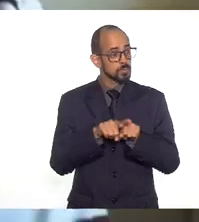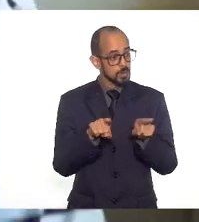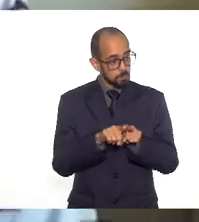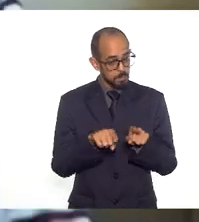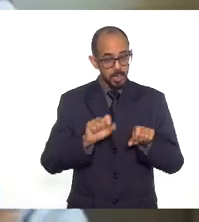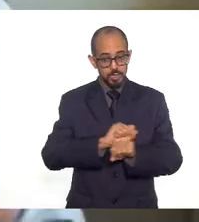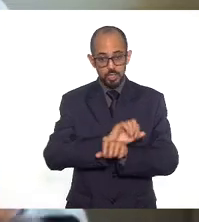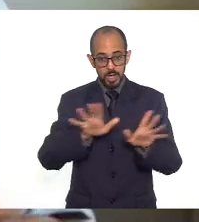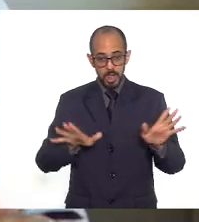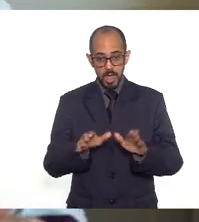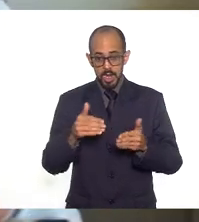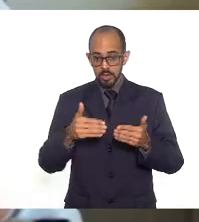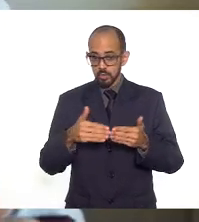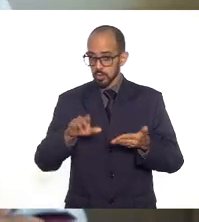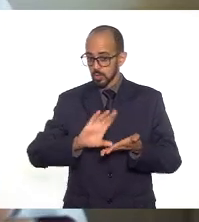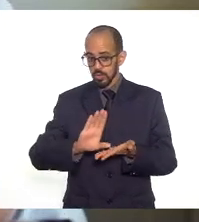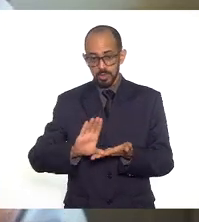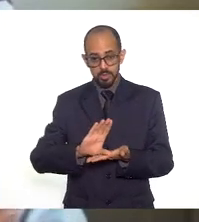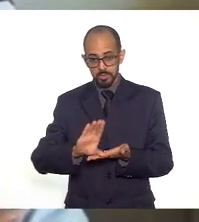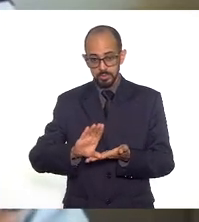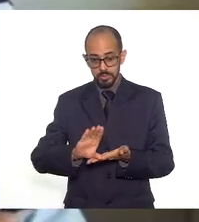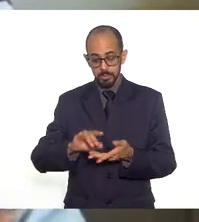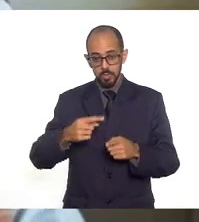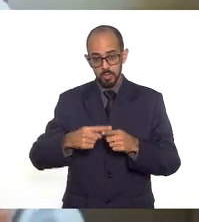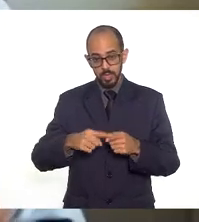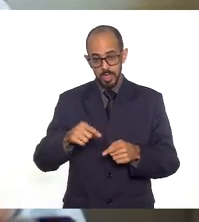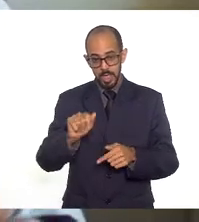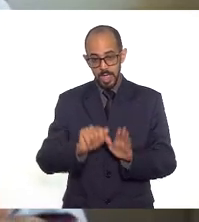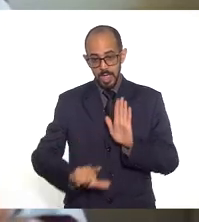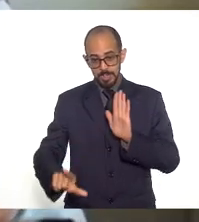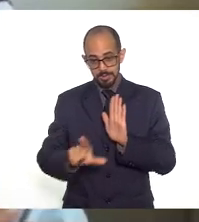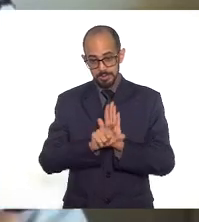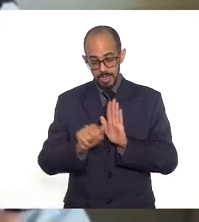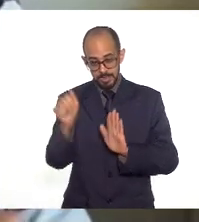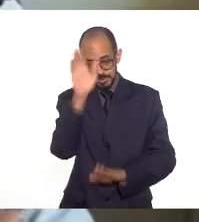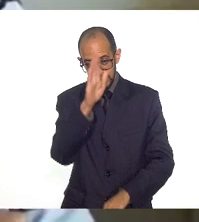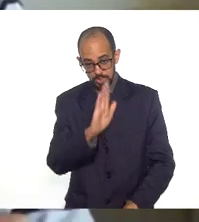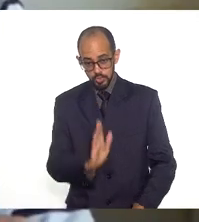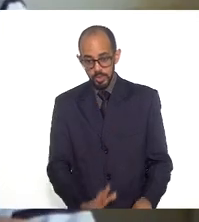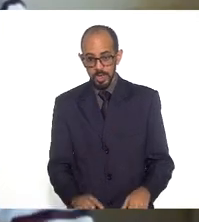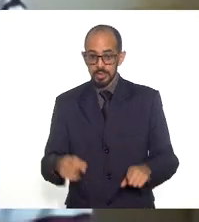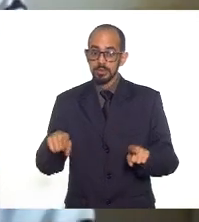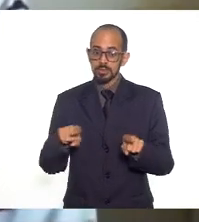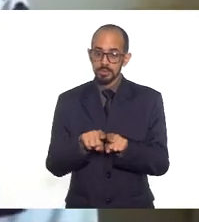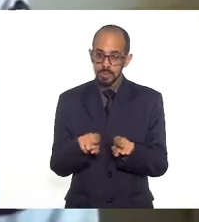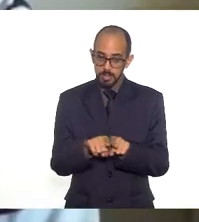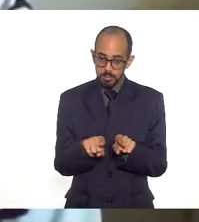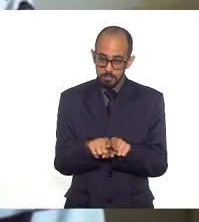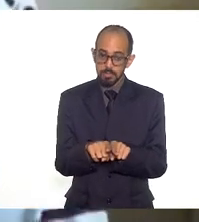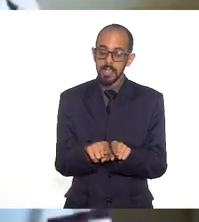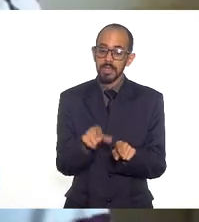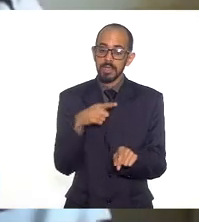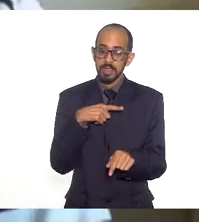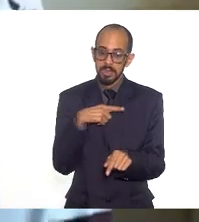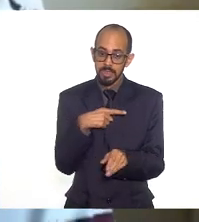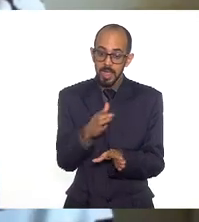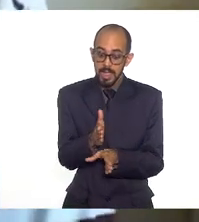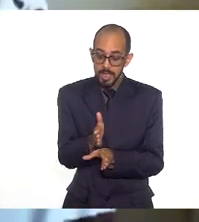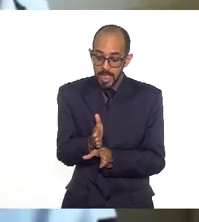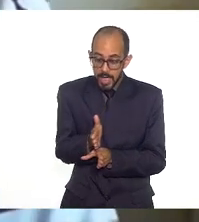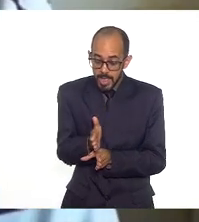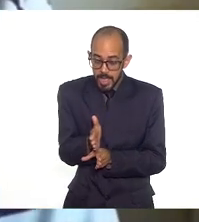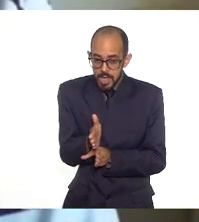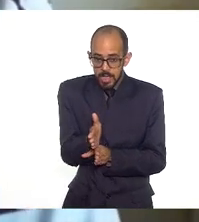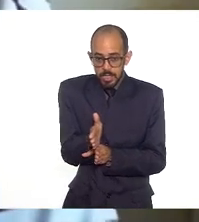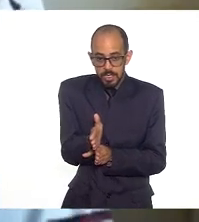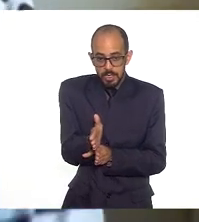inconstitucionalidade, porque as leis nacionais, pela Constituição, também caem na harmonia e na independência